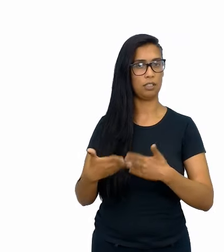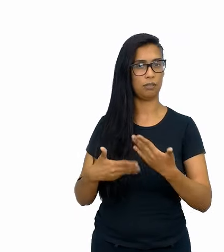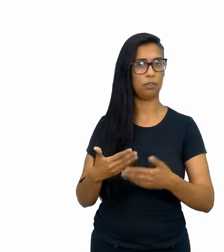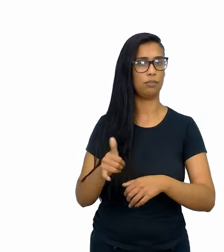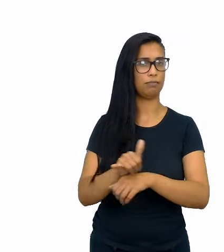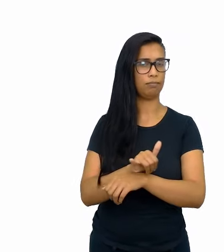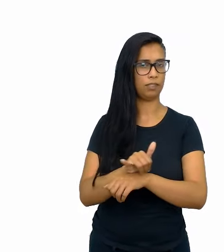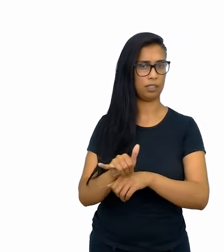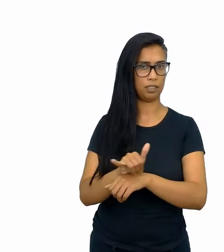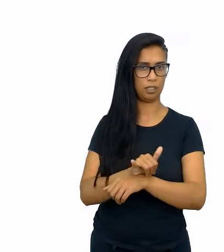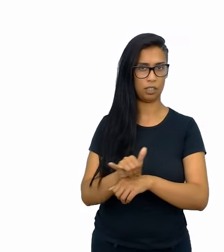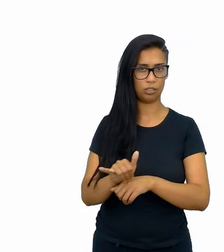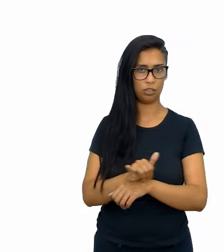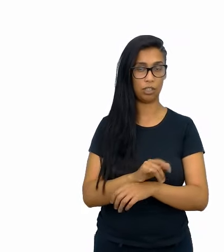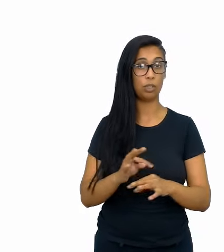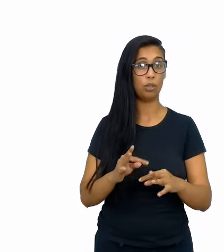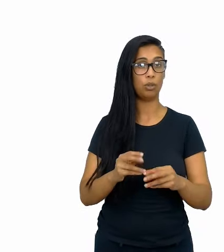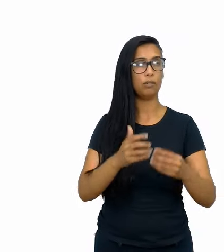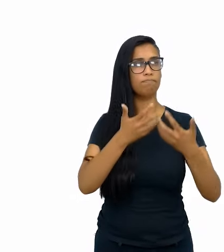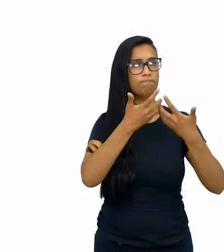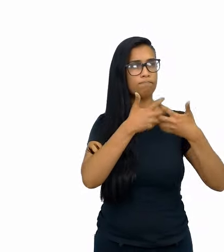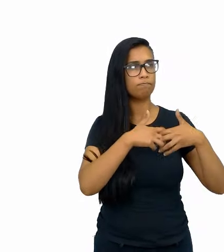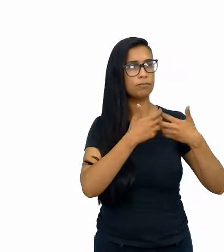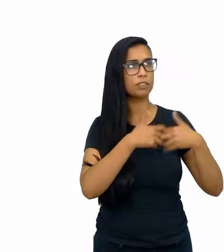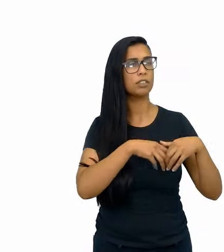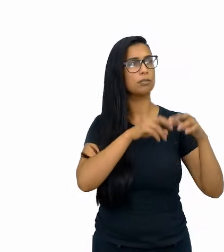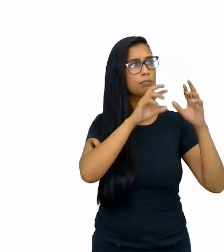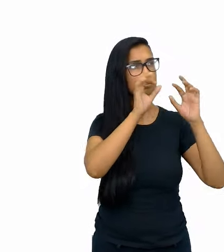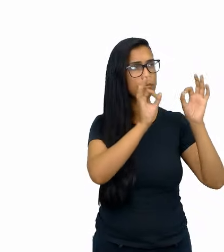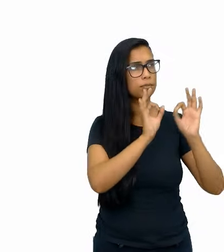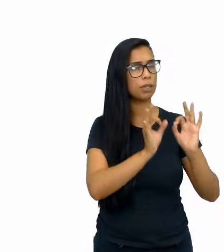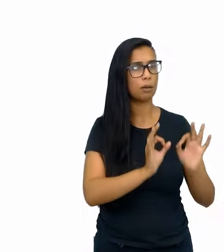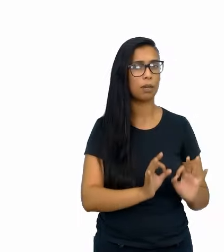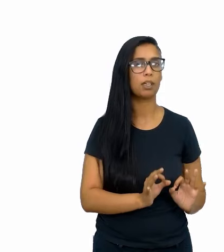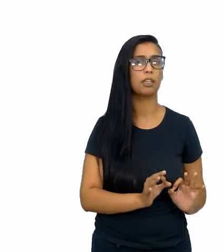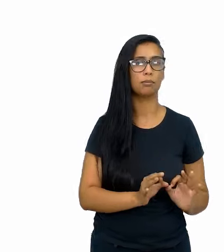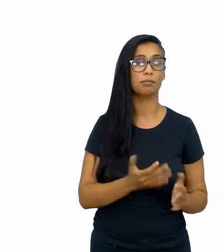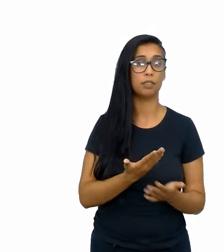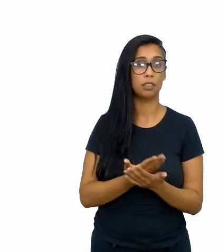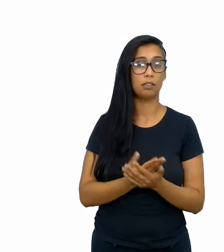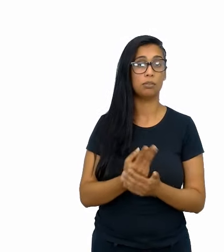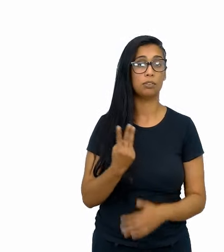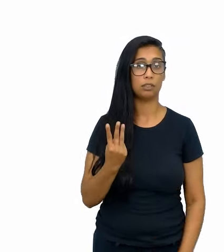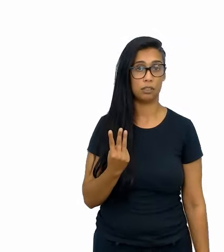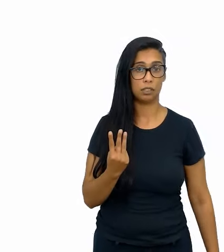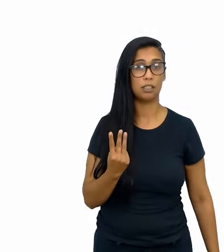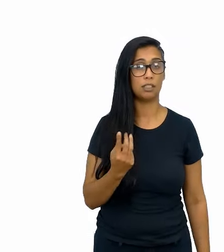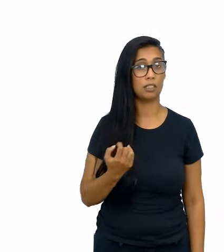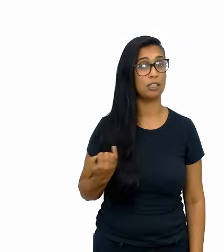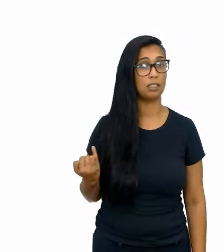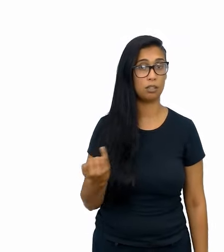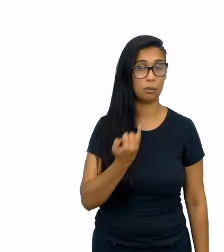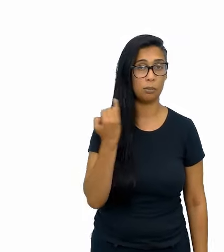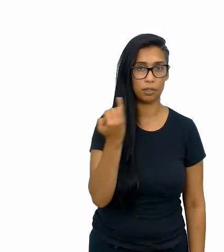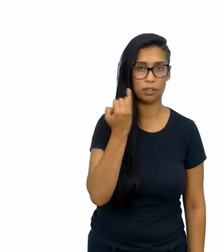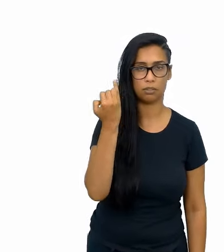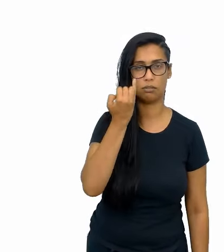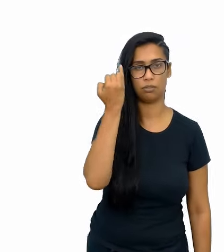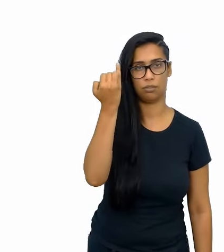habilidades. Então, todas as reflexões e análises que foram realizadas na aula 3 são fundamentais para que os